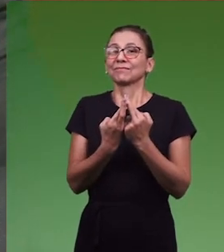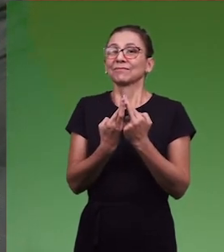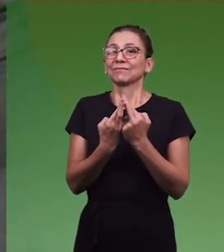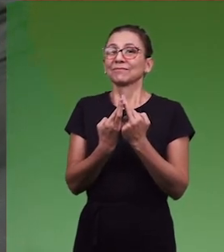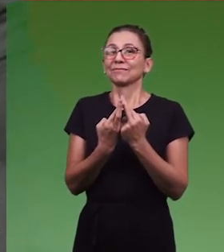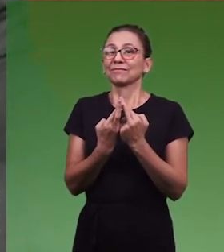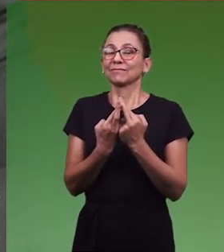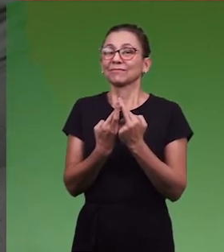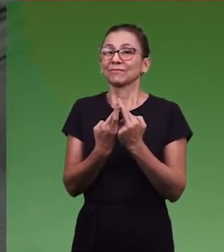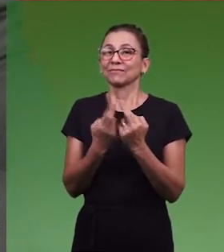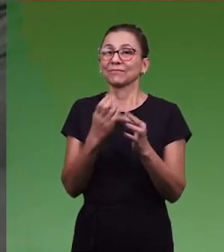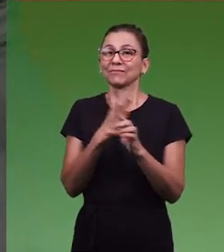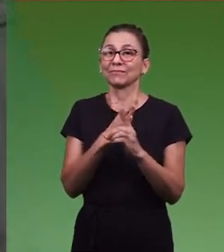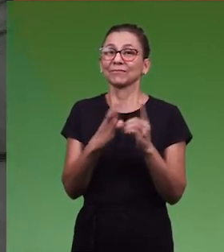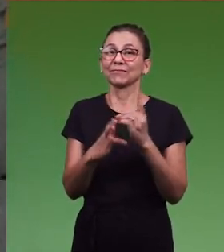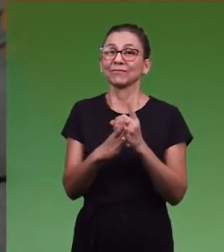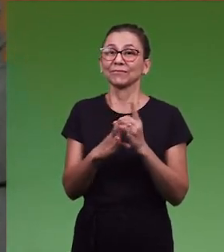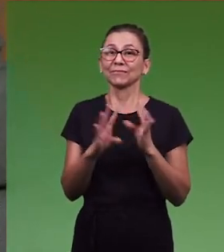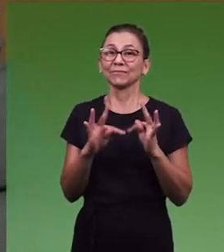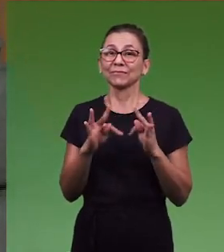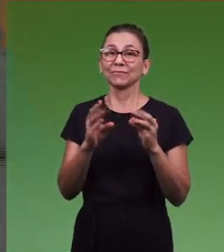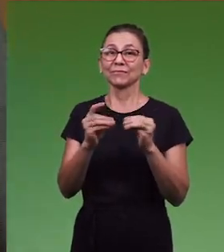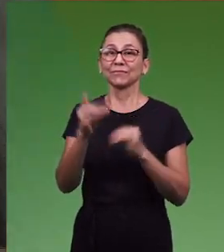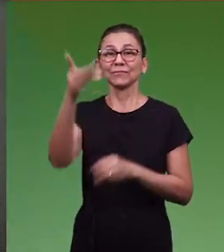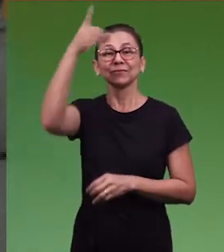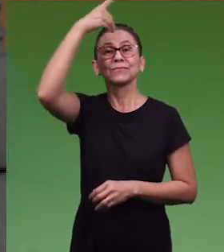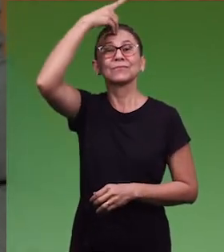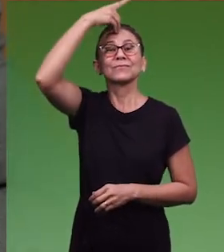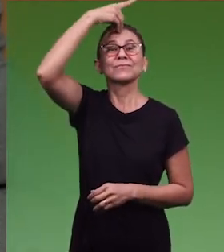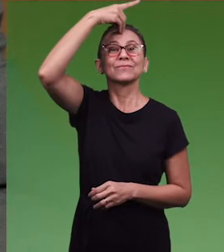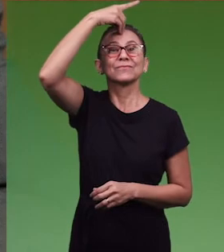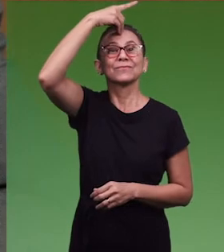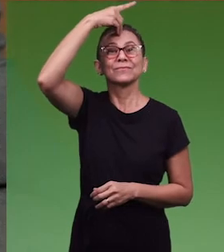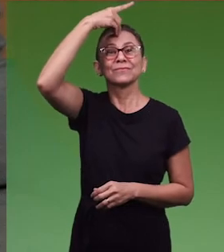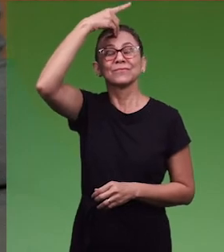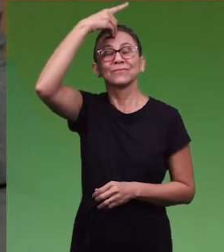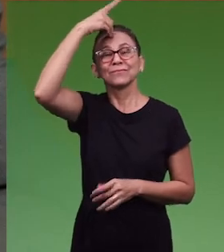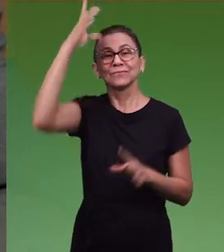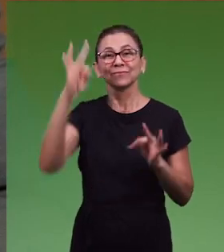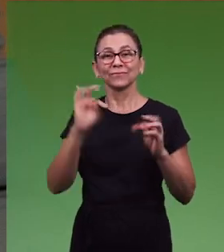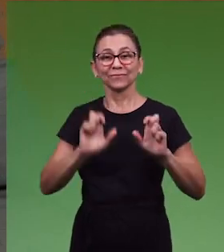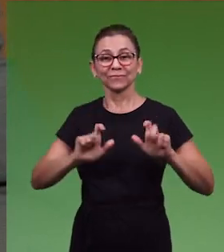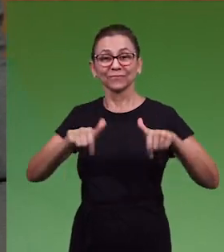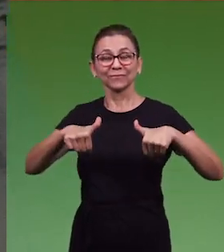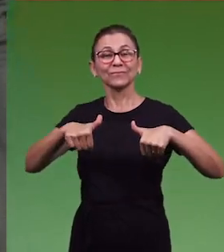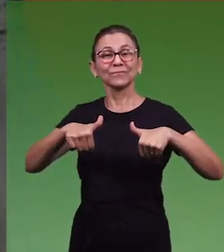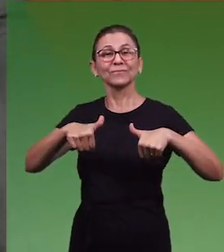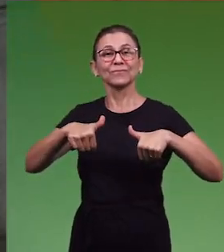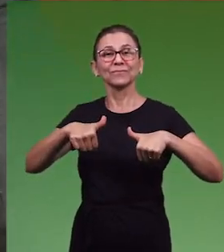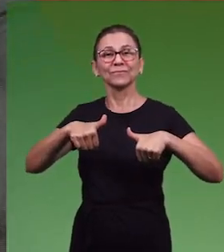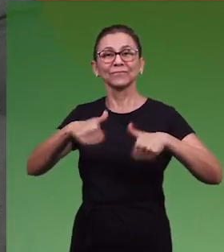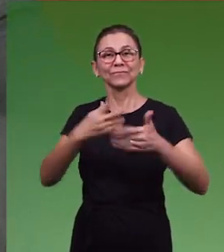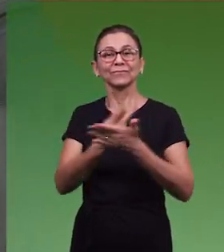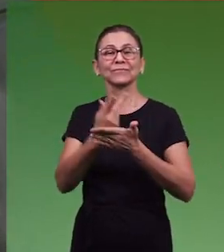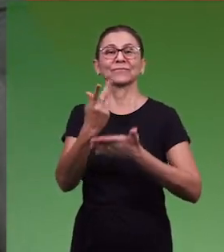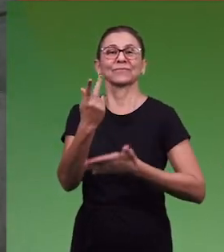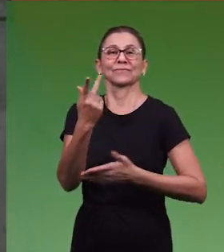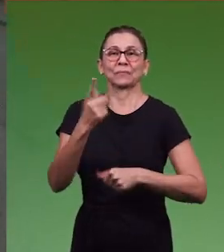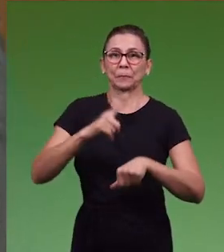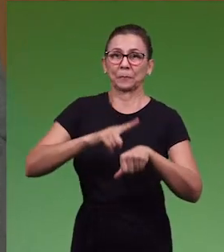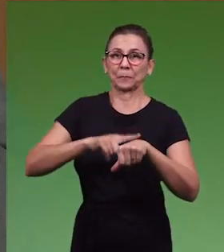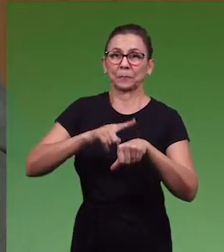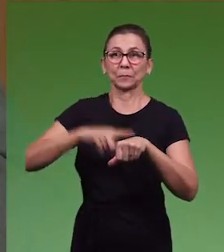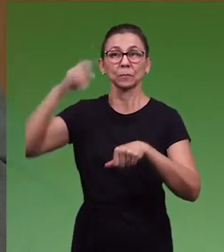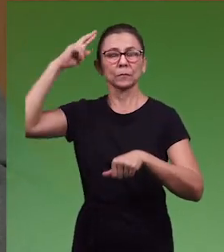dons, em tese, estão presentes. Todas as operações do Senhor estão presentes. É o momento que Deus